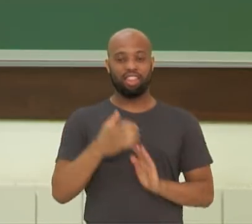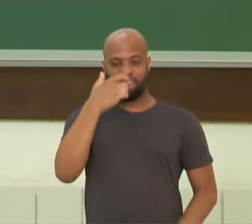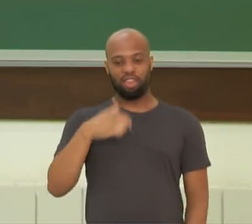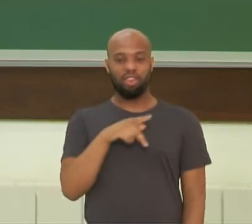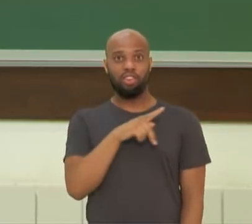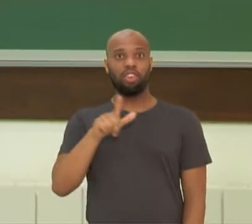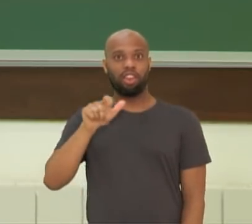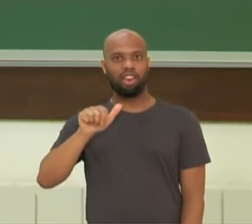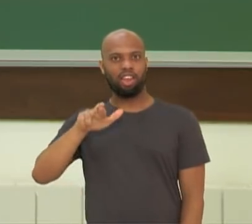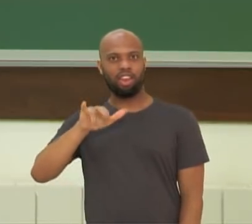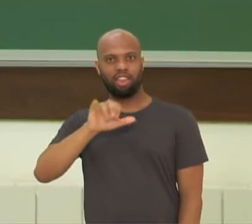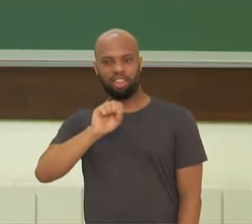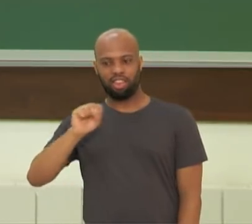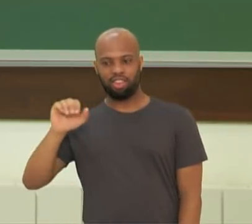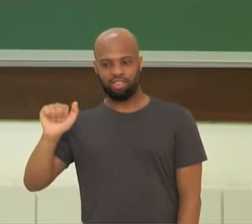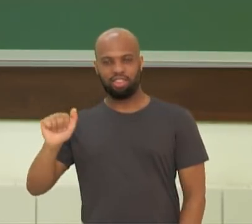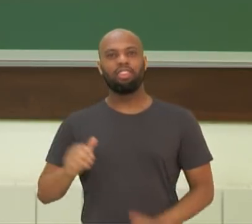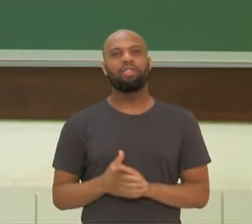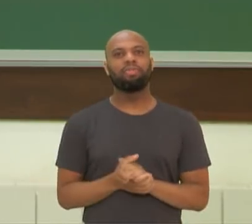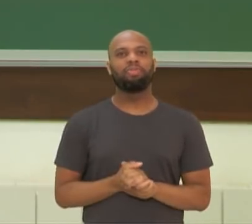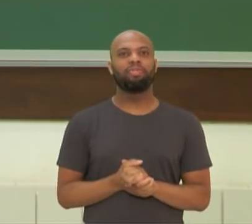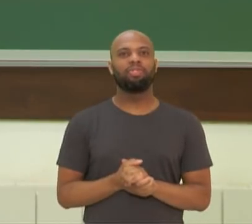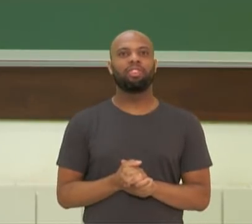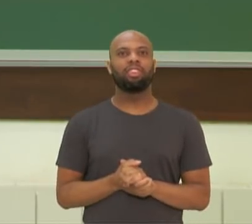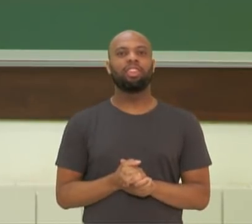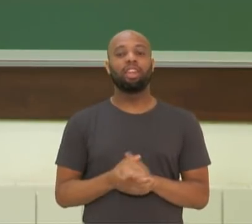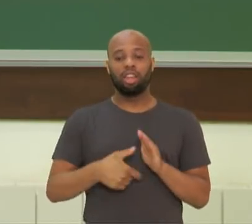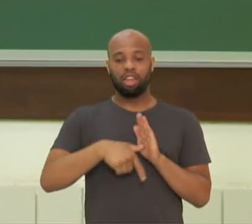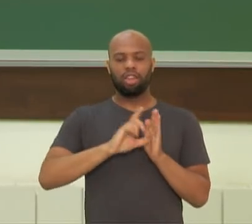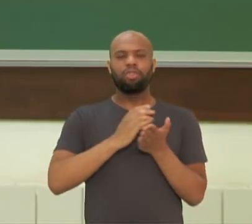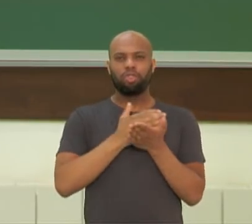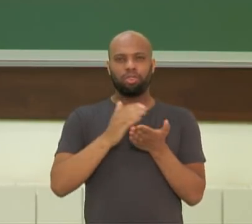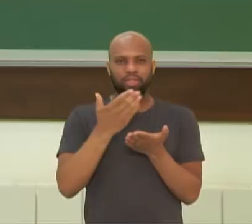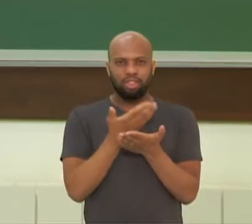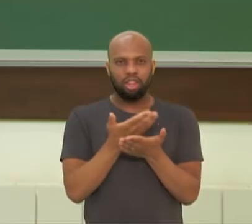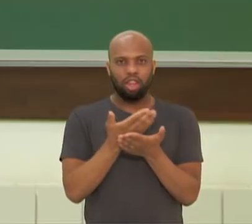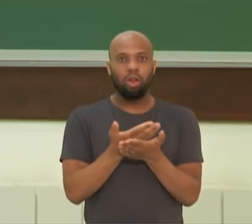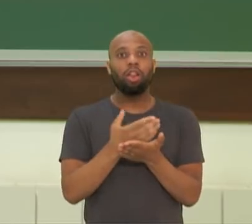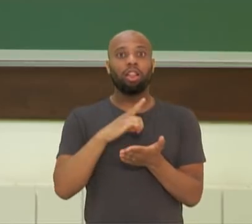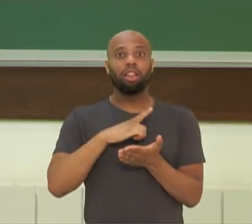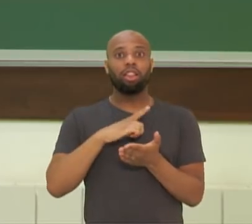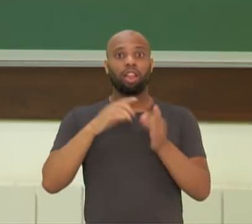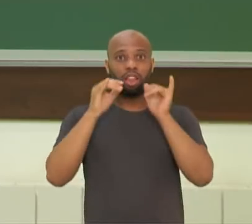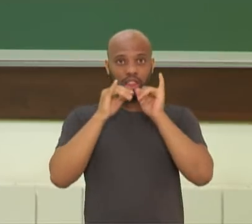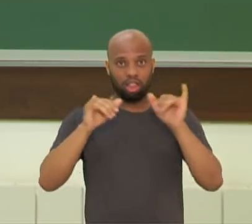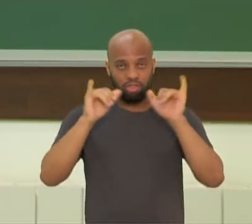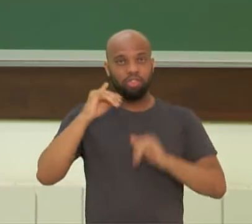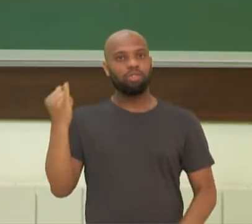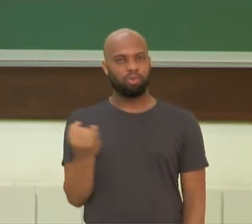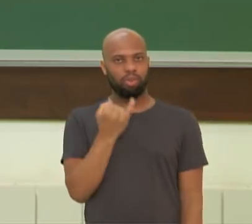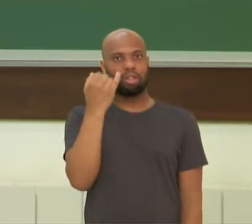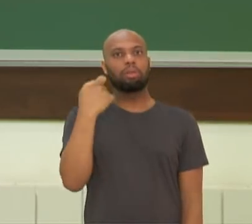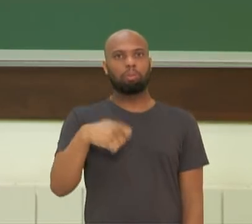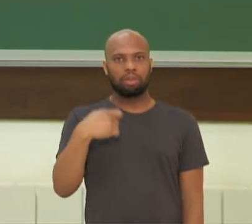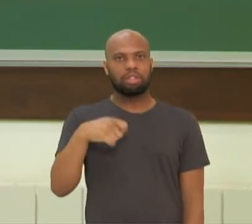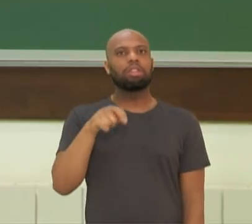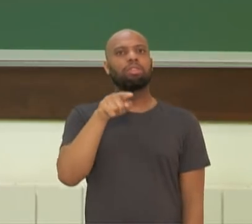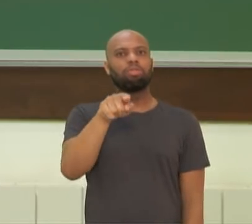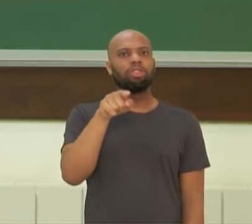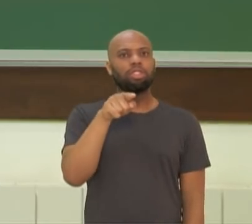comigo, professora Larissa. E só antes da gente dar início a essa aula, dar aquele lembrete importante a